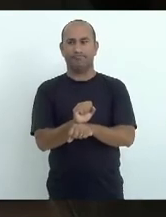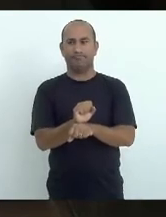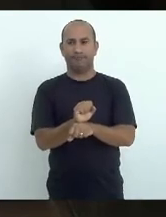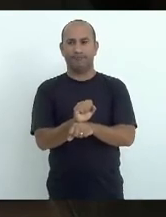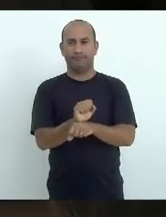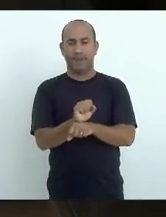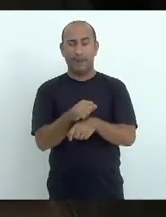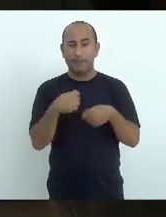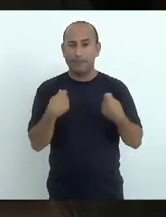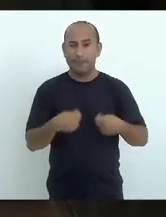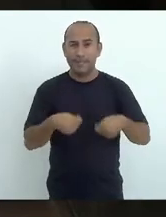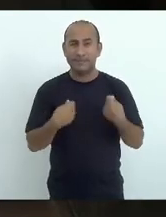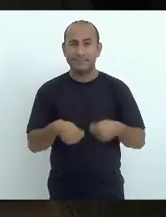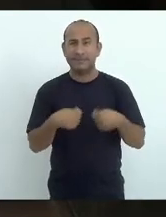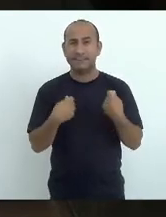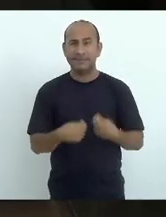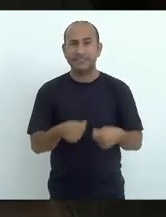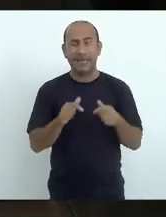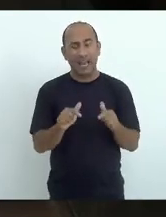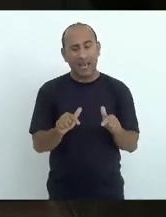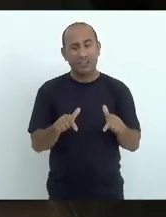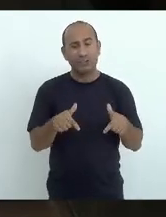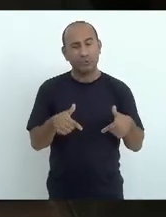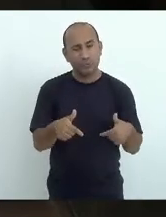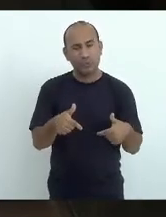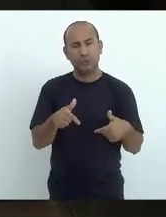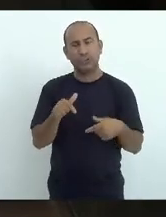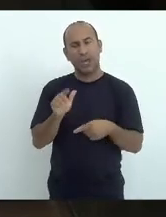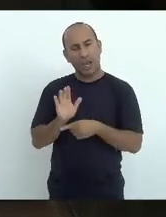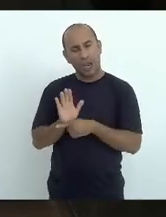Elas precisam de apoio,